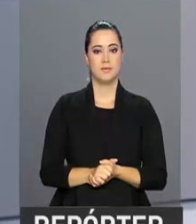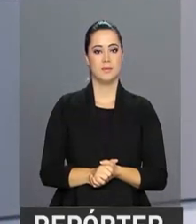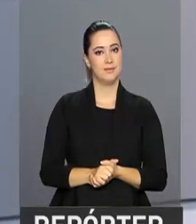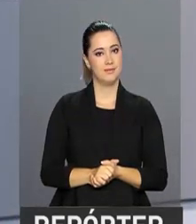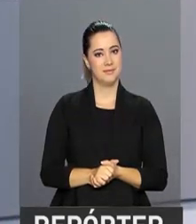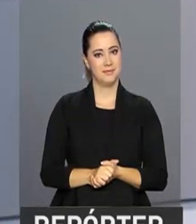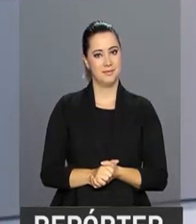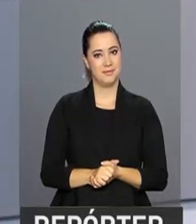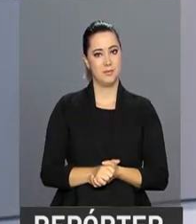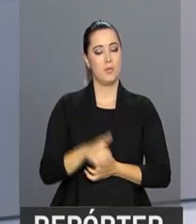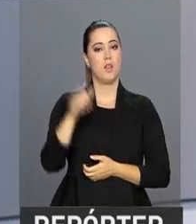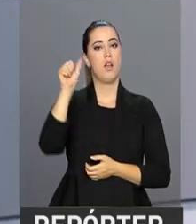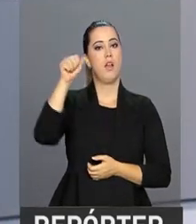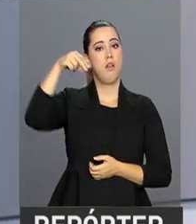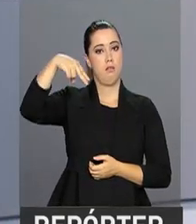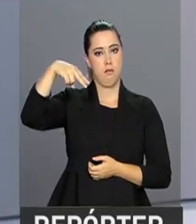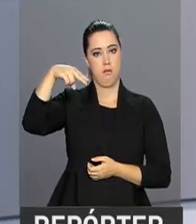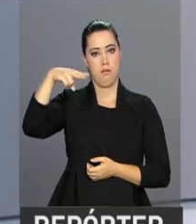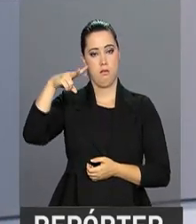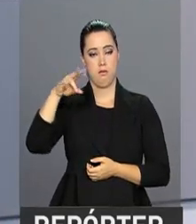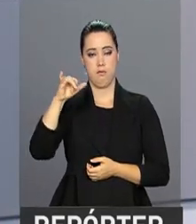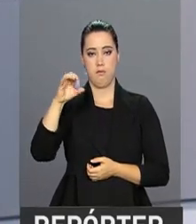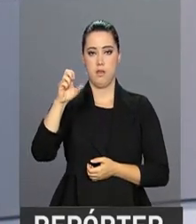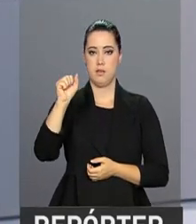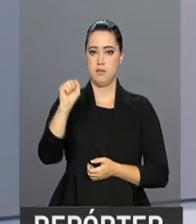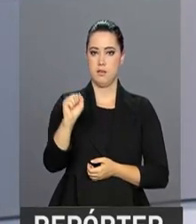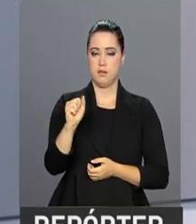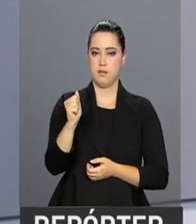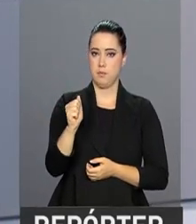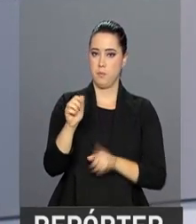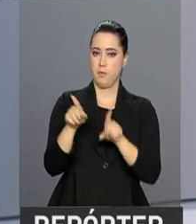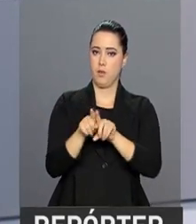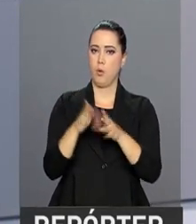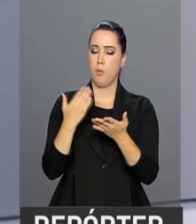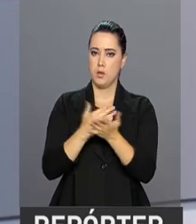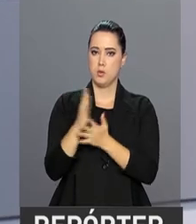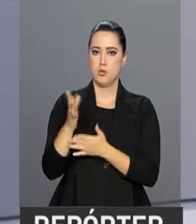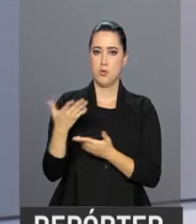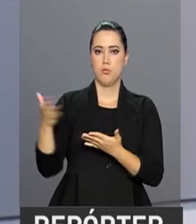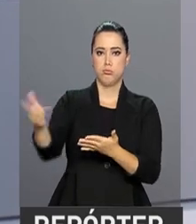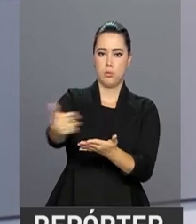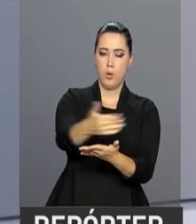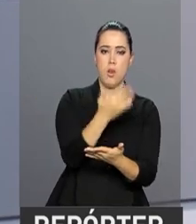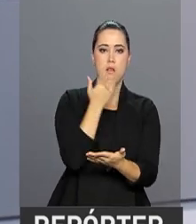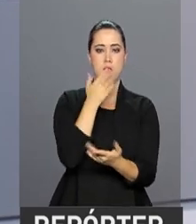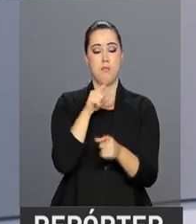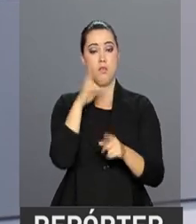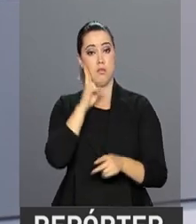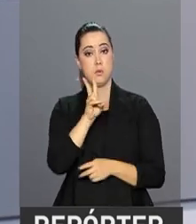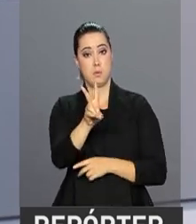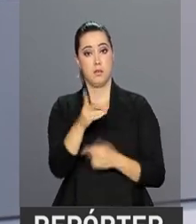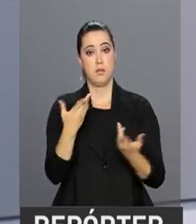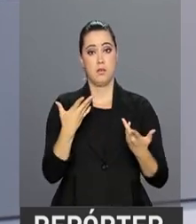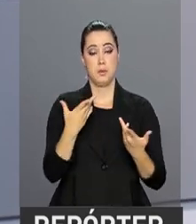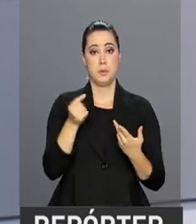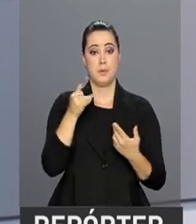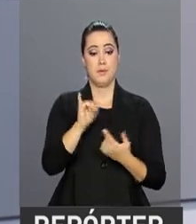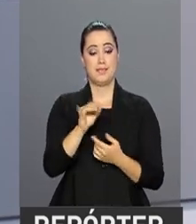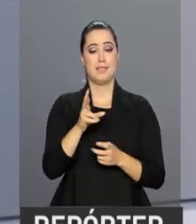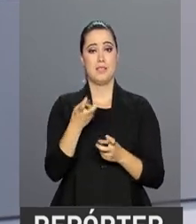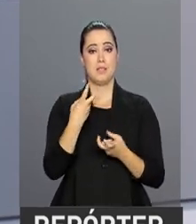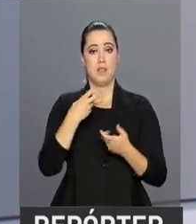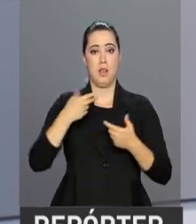A Agência Nacional de Vigilância Sanitária, Anvisa, iniciou as coletas de alimentos para o Programa de Análise de Resíduos